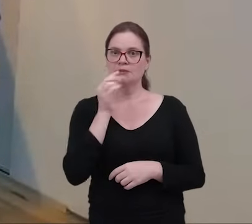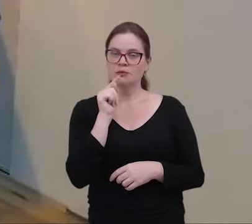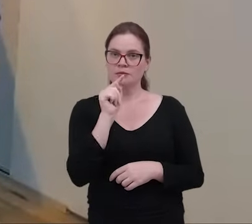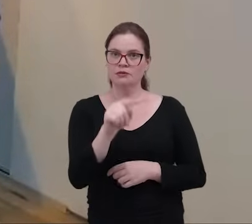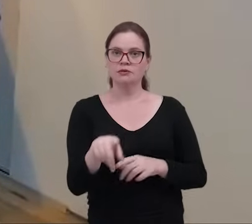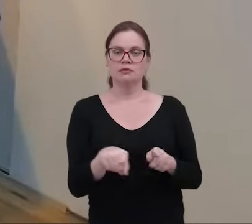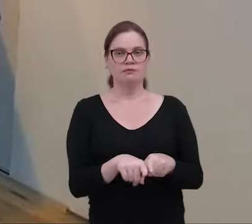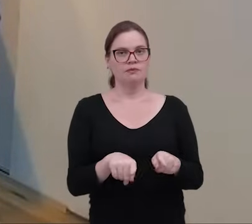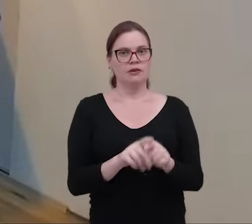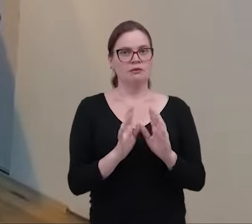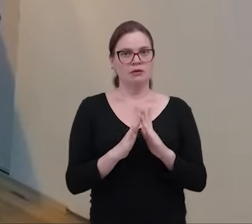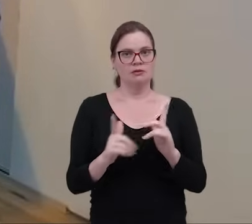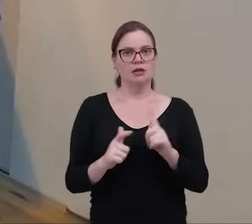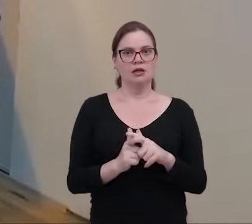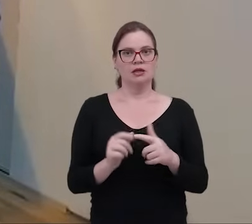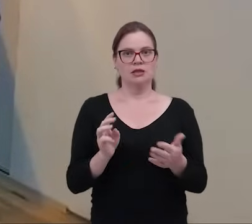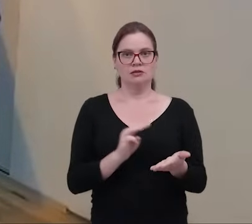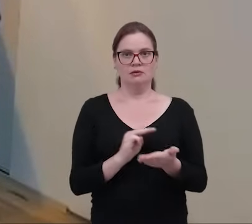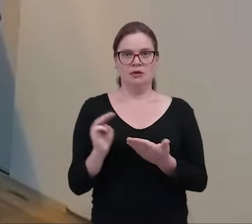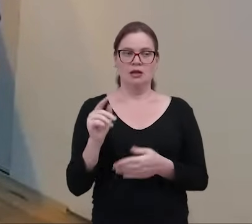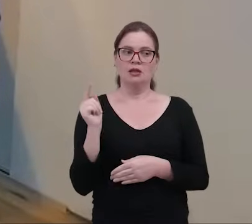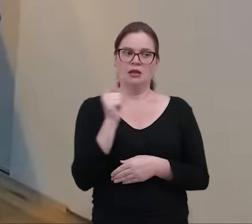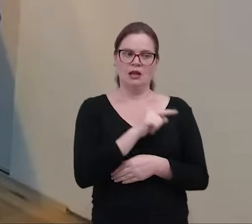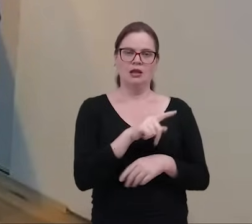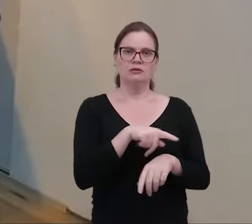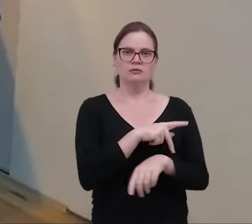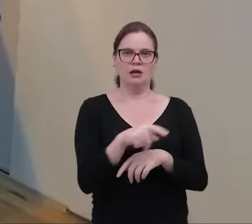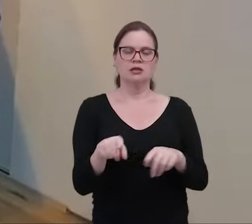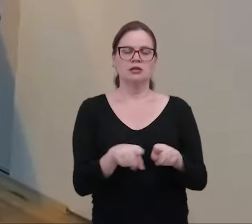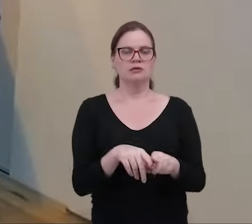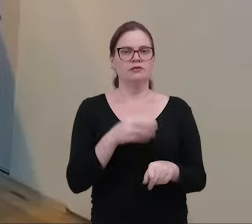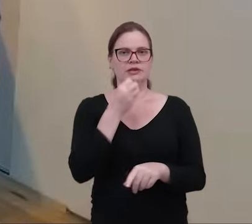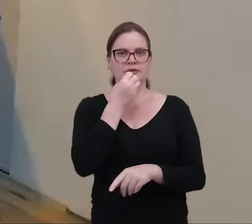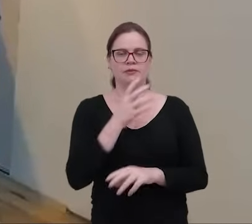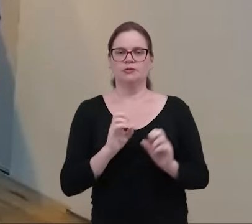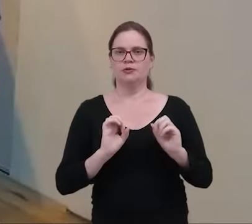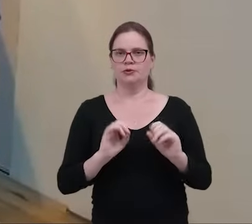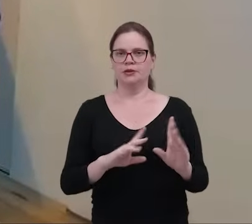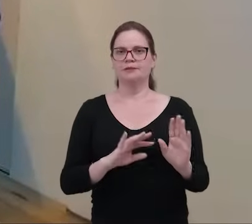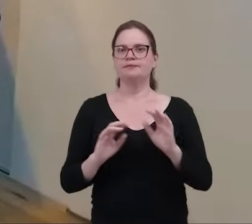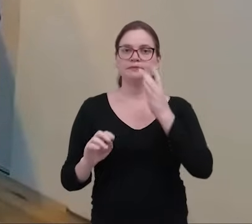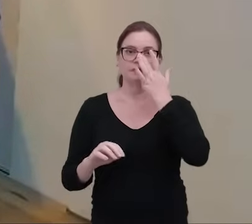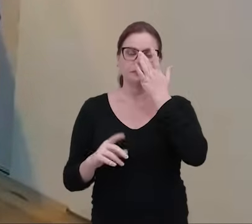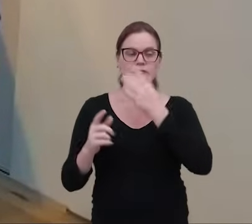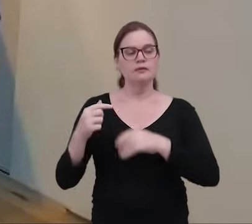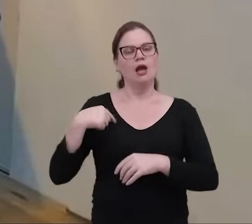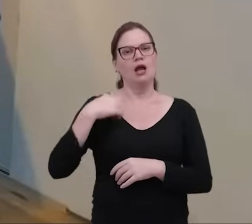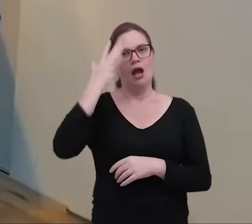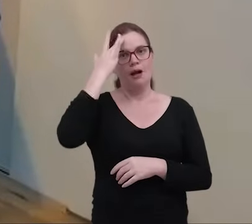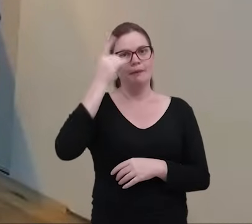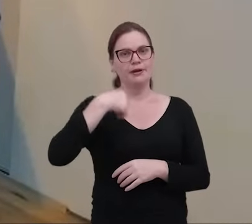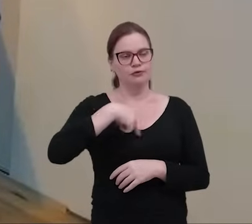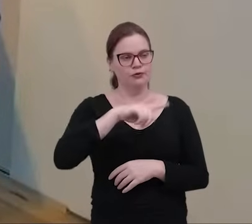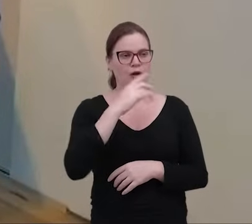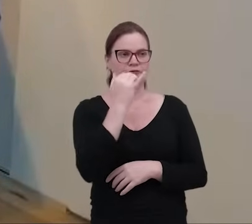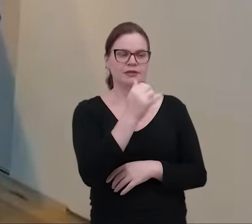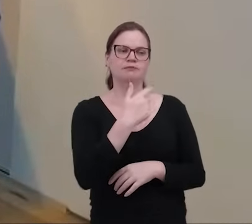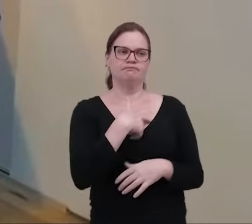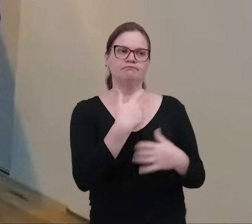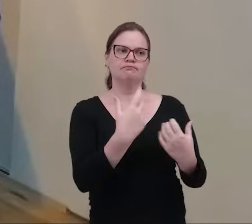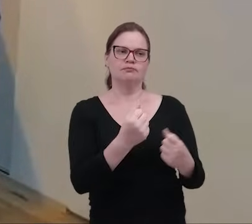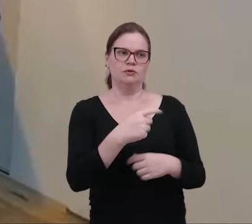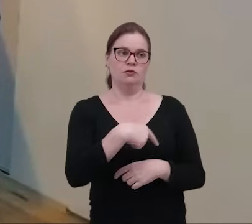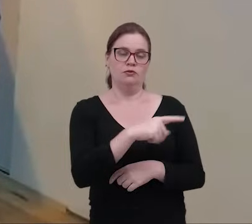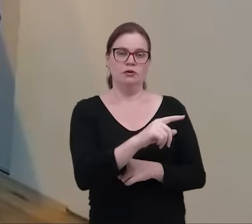seria muito bom para você e para a obra do Senhor naquele país. Muito bem. Cheguei no outro dia, então, aceitei a proposta